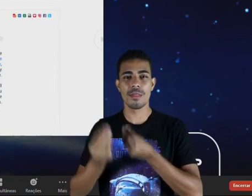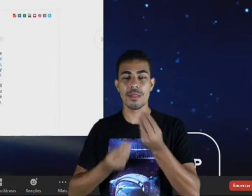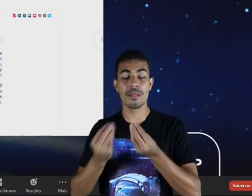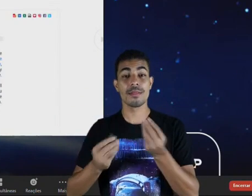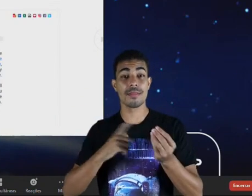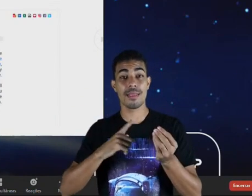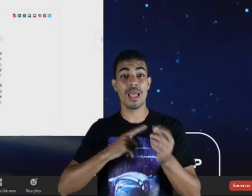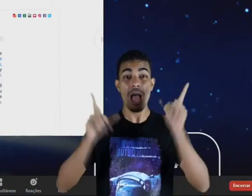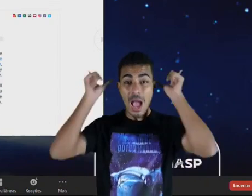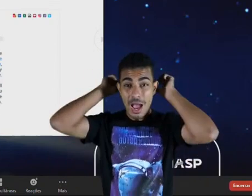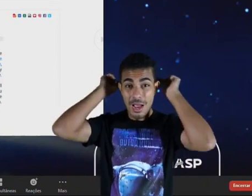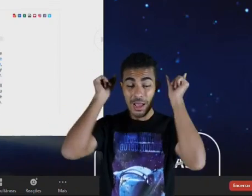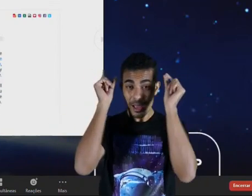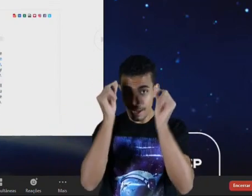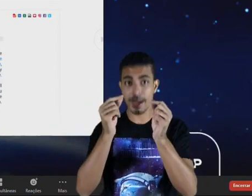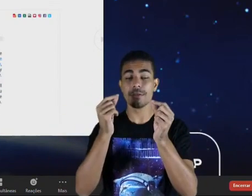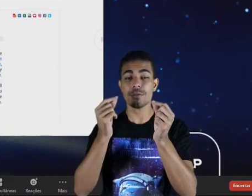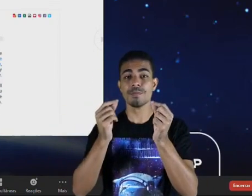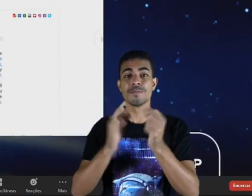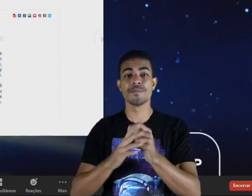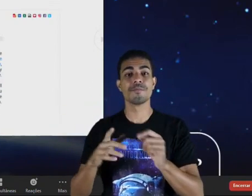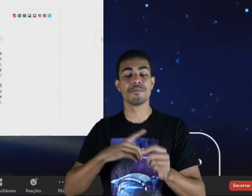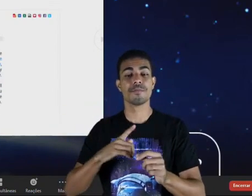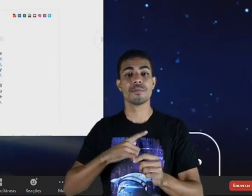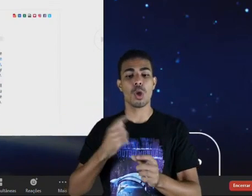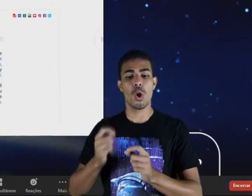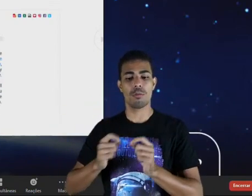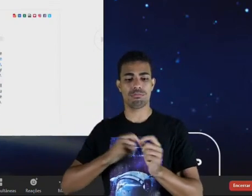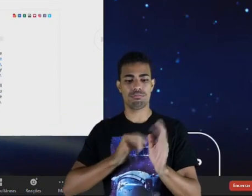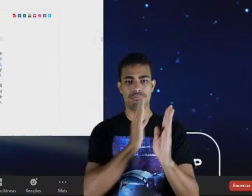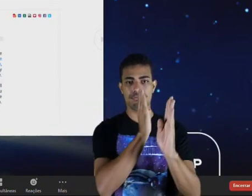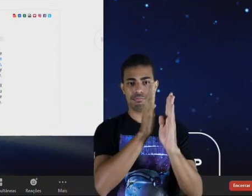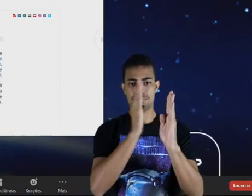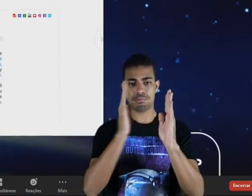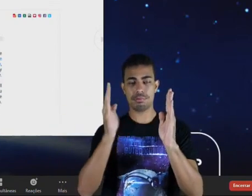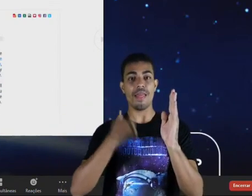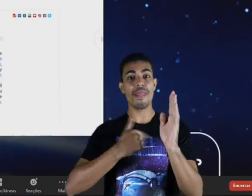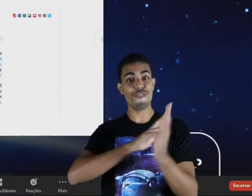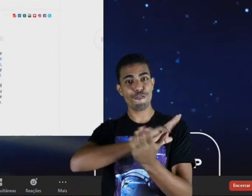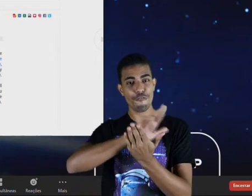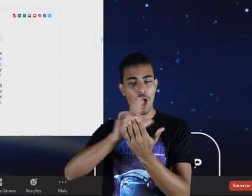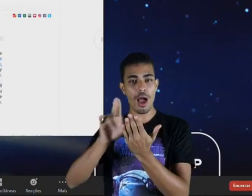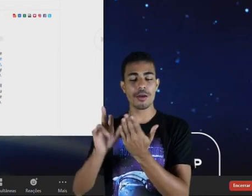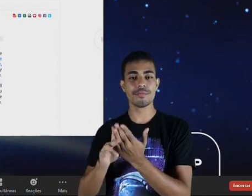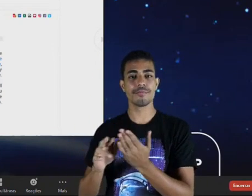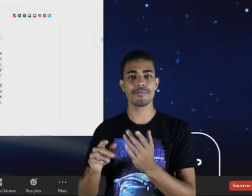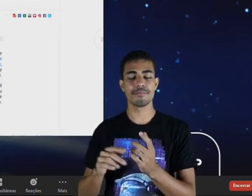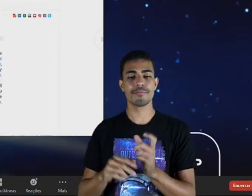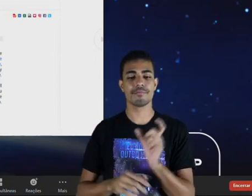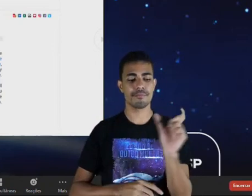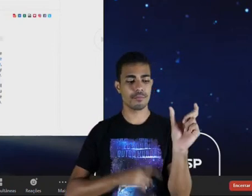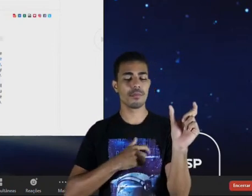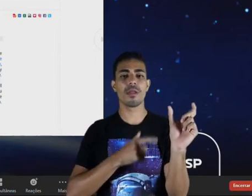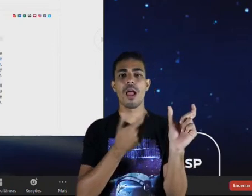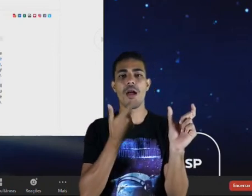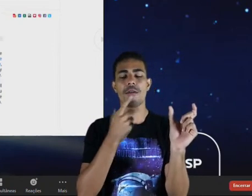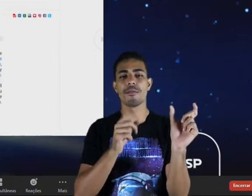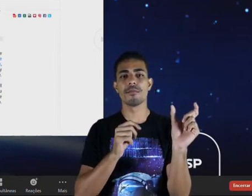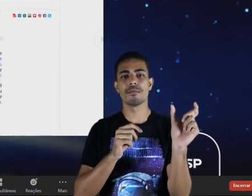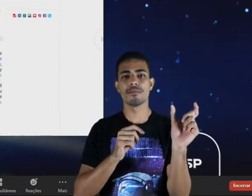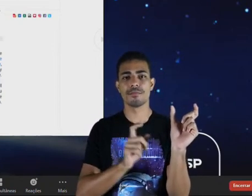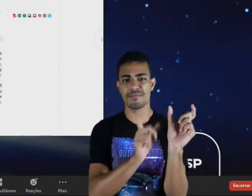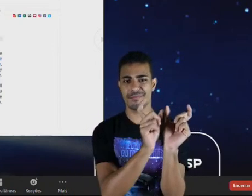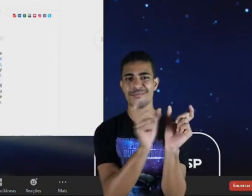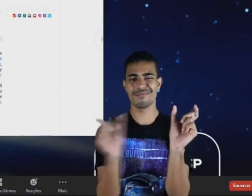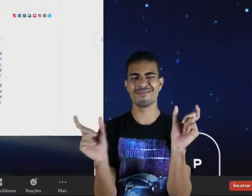está no grego? Você clica aqui num desses itens, aqui tem uma parte aqui que fala Greek, aqui, ó, Hebrew Lexicon, e tem uma parte